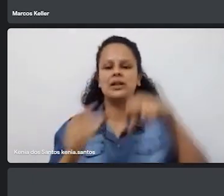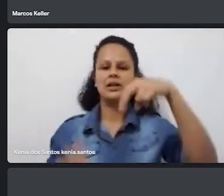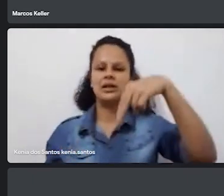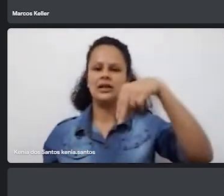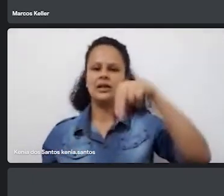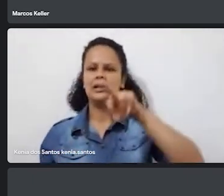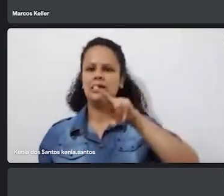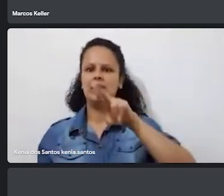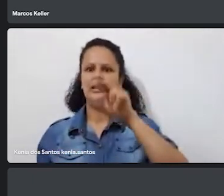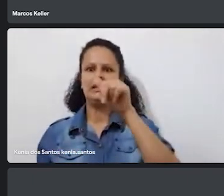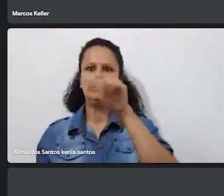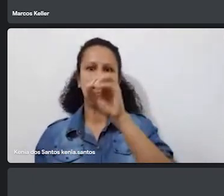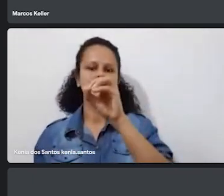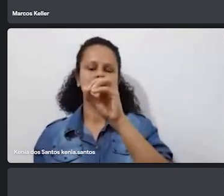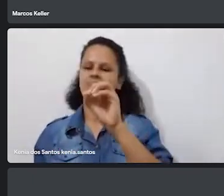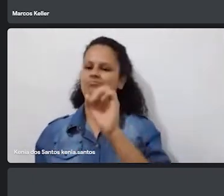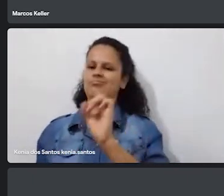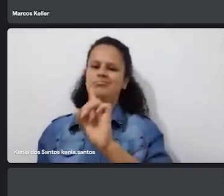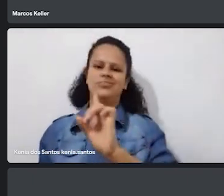não.